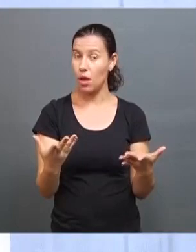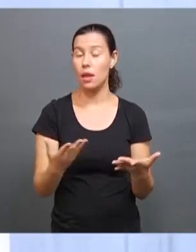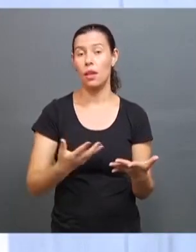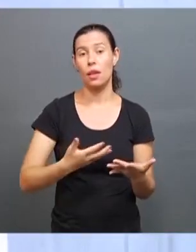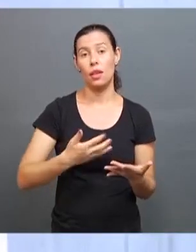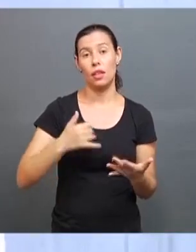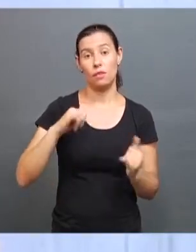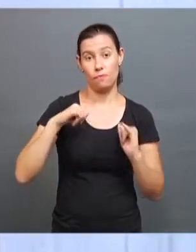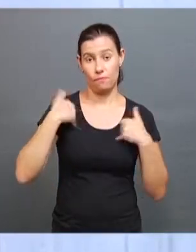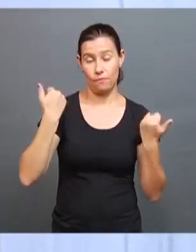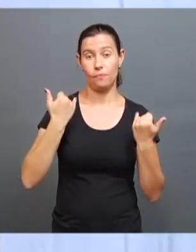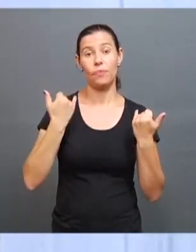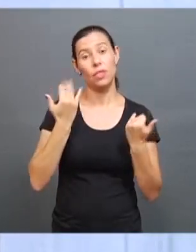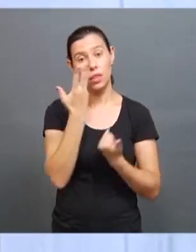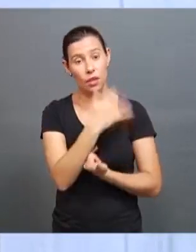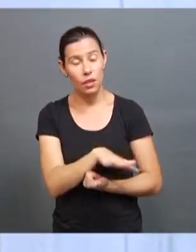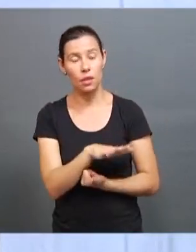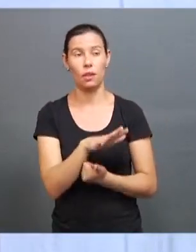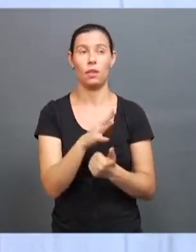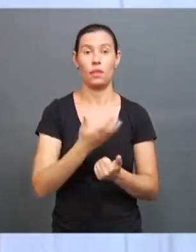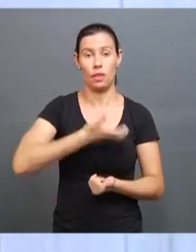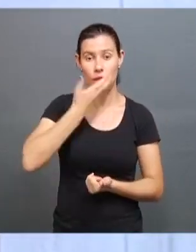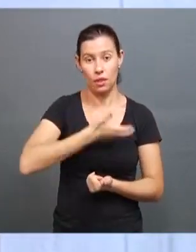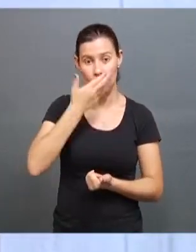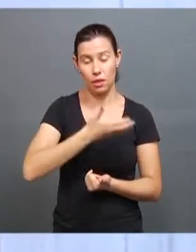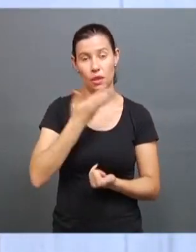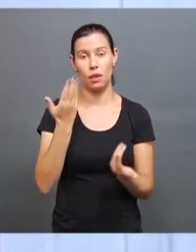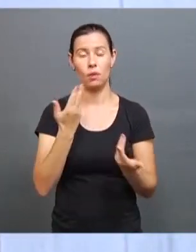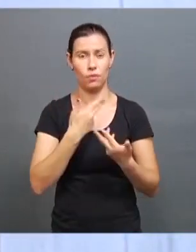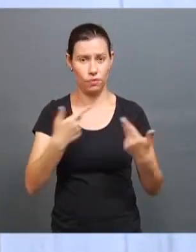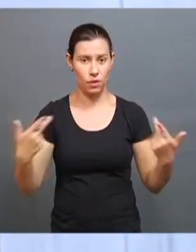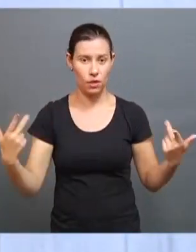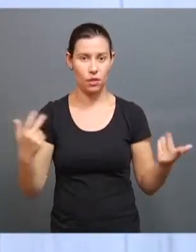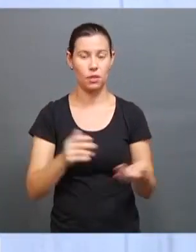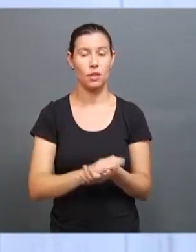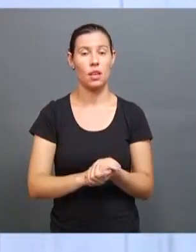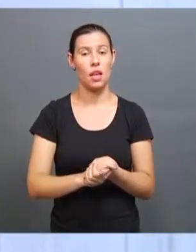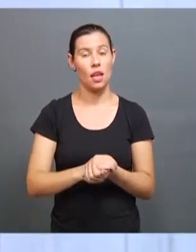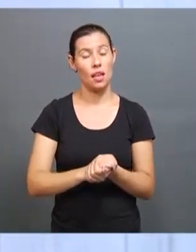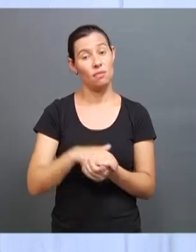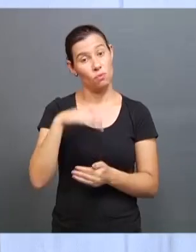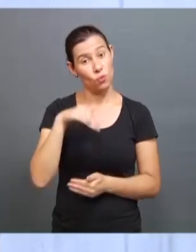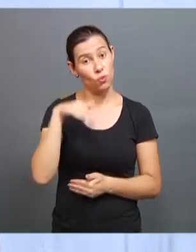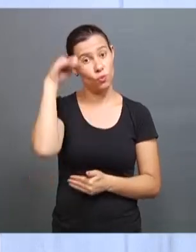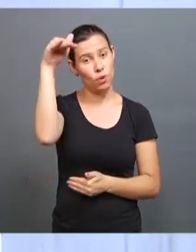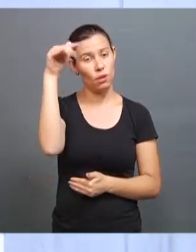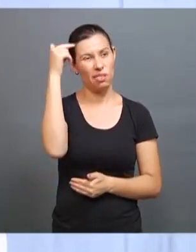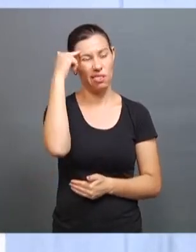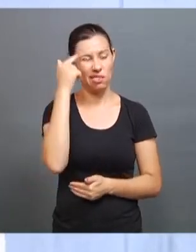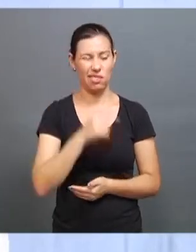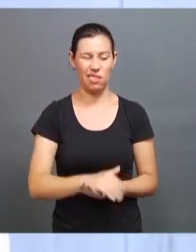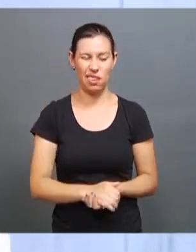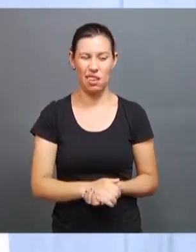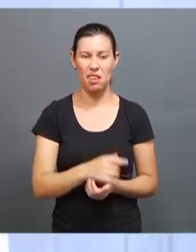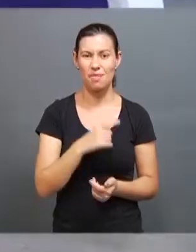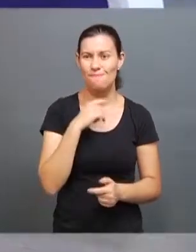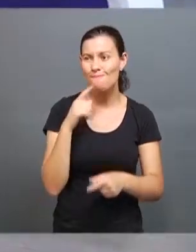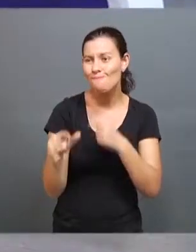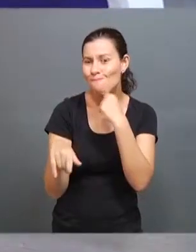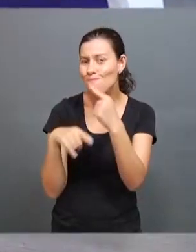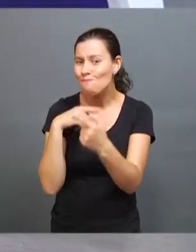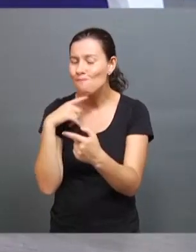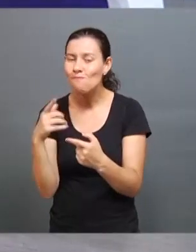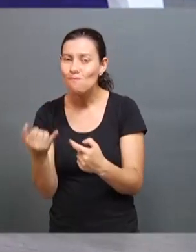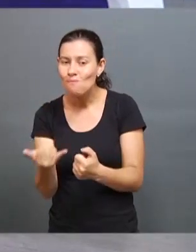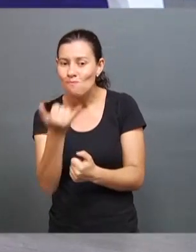Para não achar também que ela pode tudo a qualquer momento e ser um adulto frustrado, né? Achar que pode tudo e não é bem assim, né? Ele